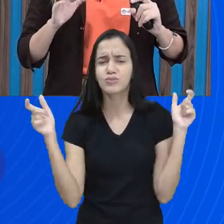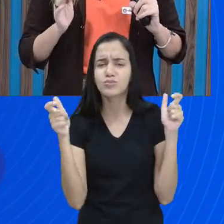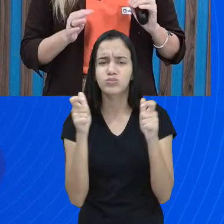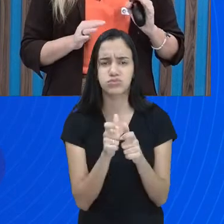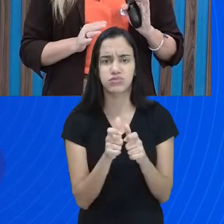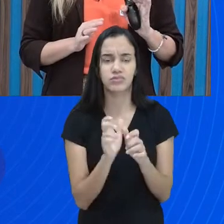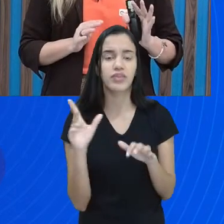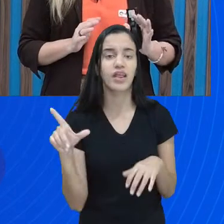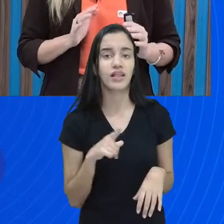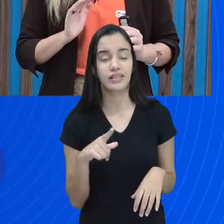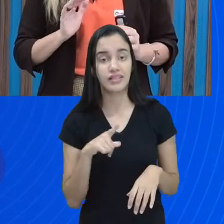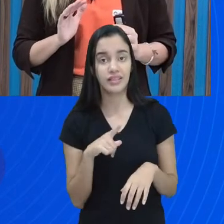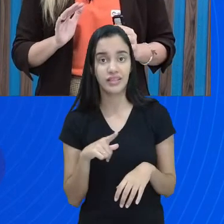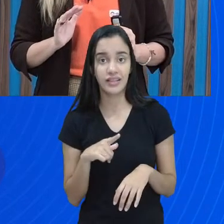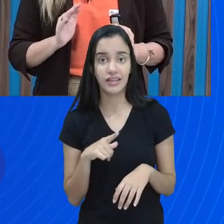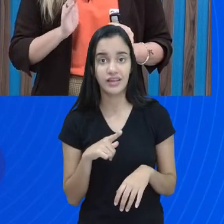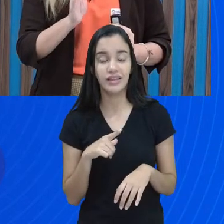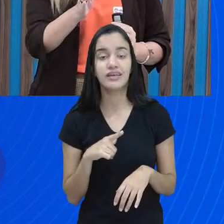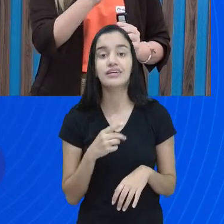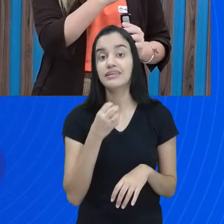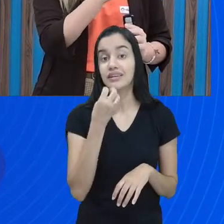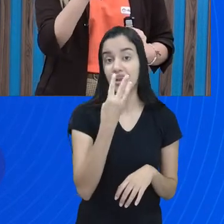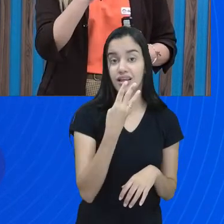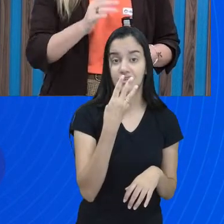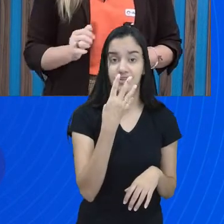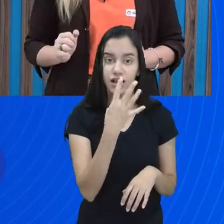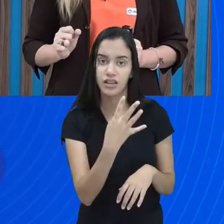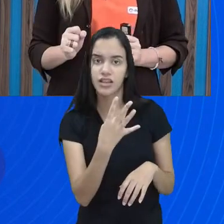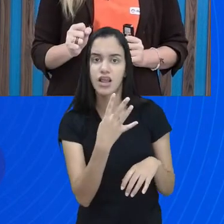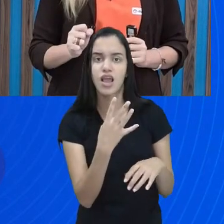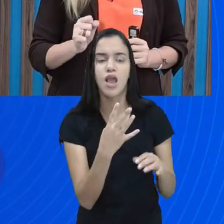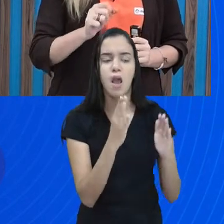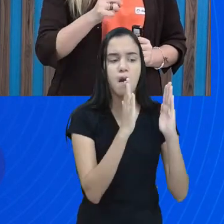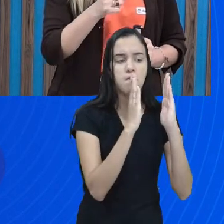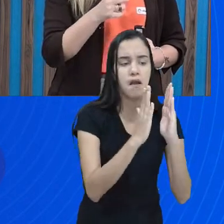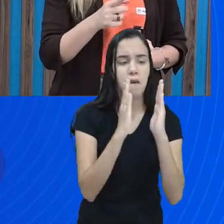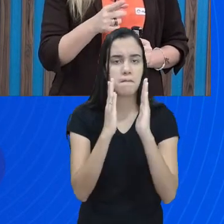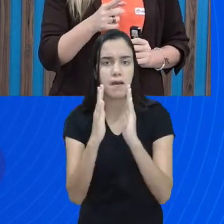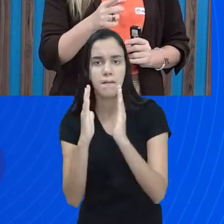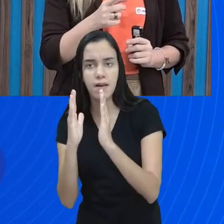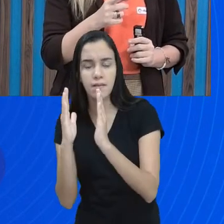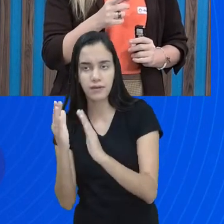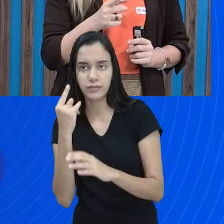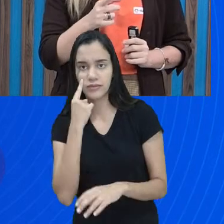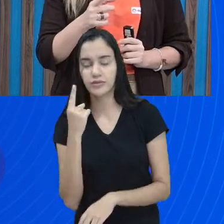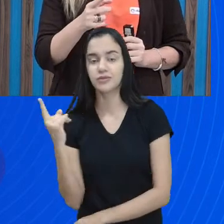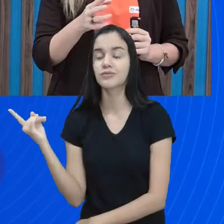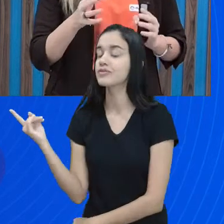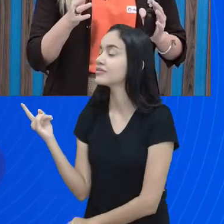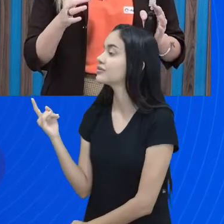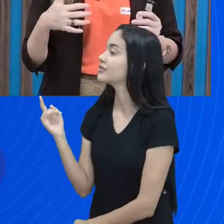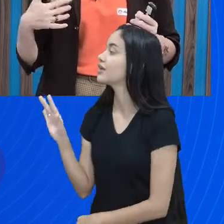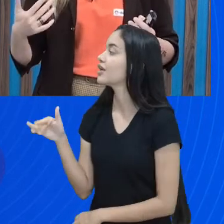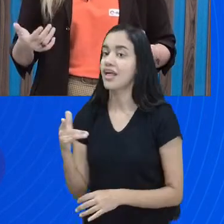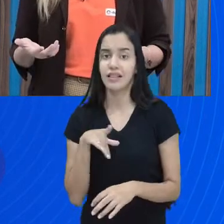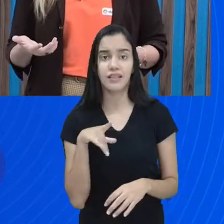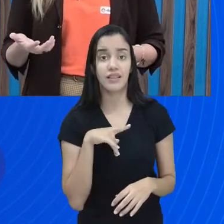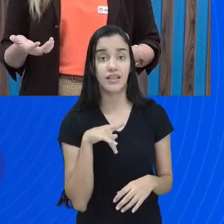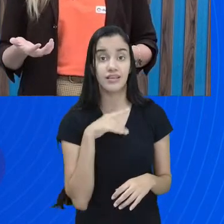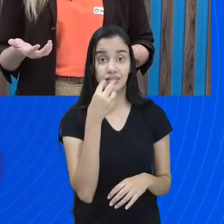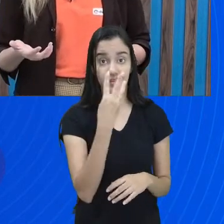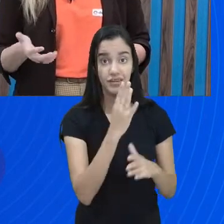curtinha, tem de 3 a 4 quadros. Certo? Nessa daí que estamos vendo, tem apenas